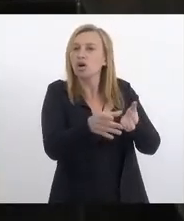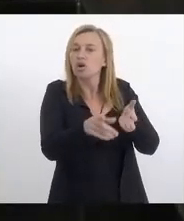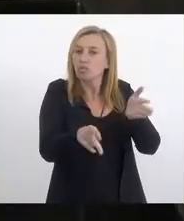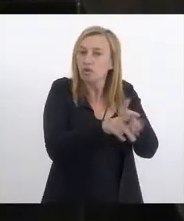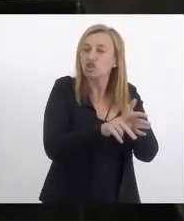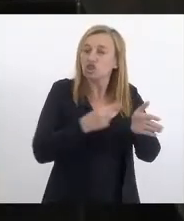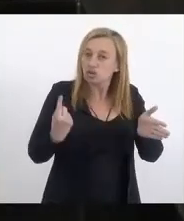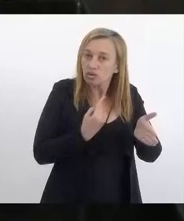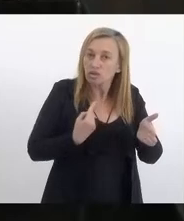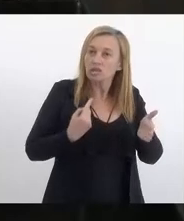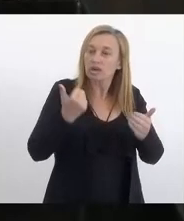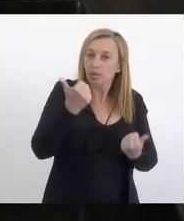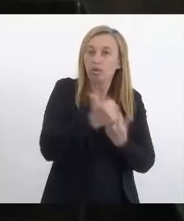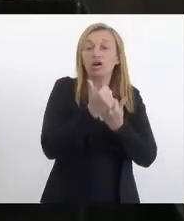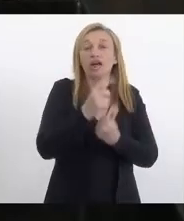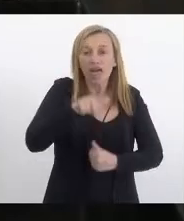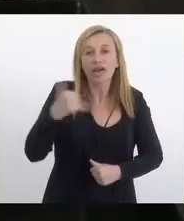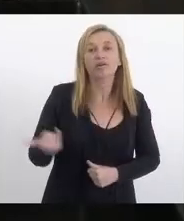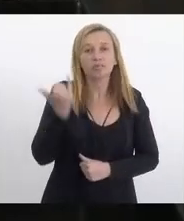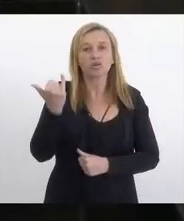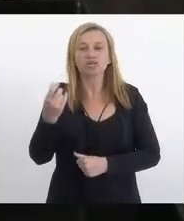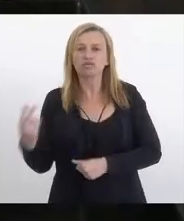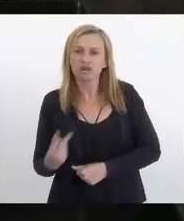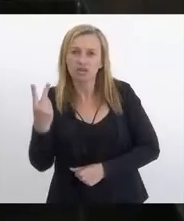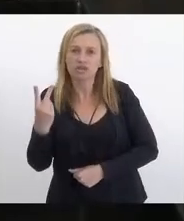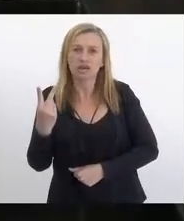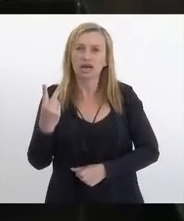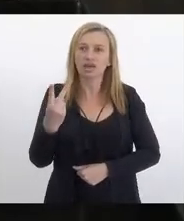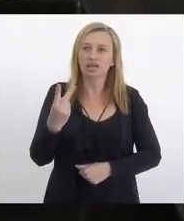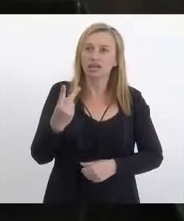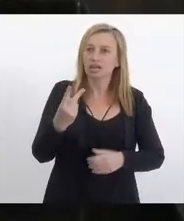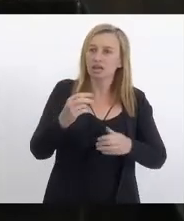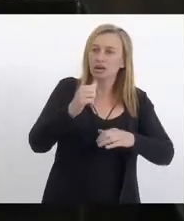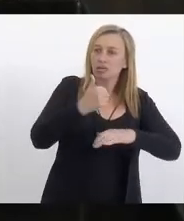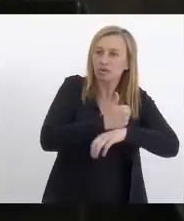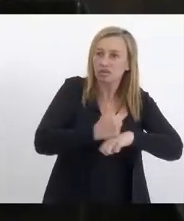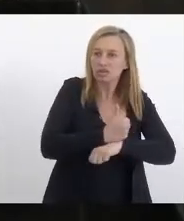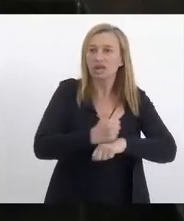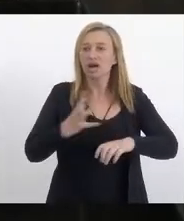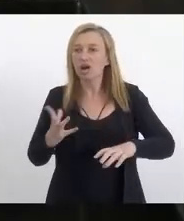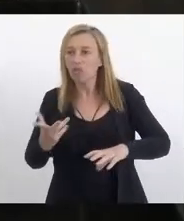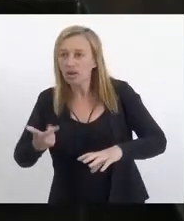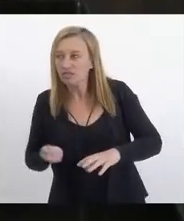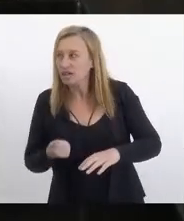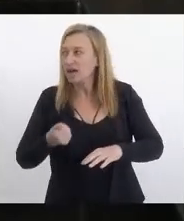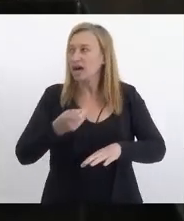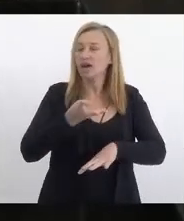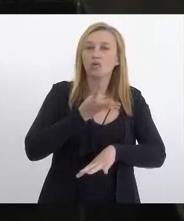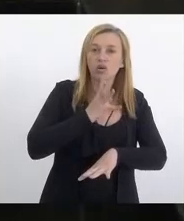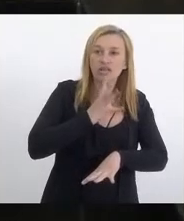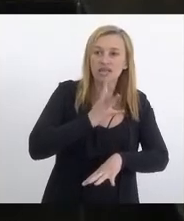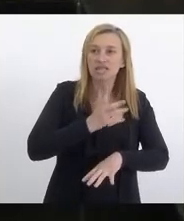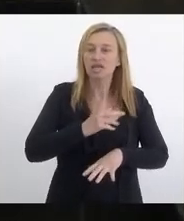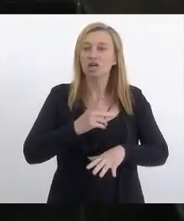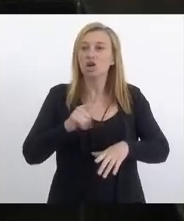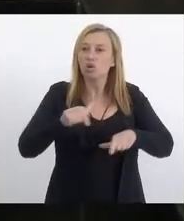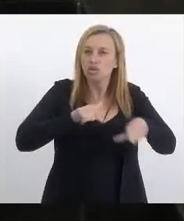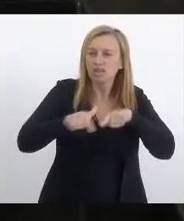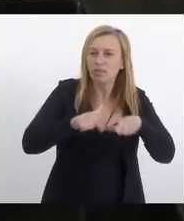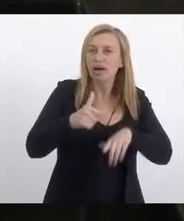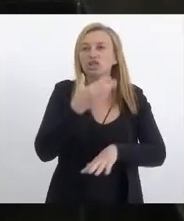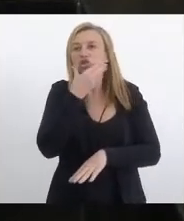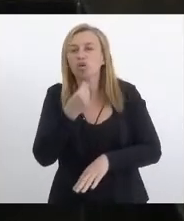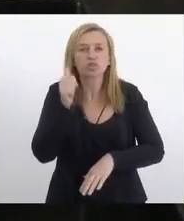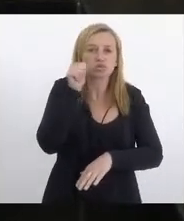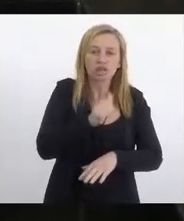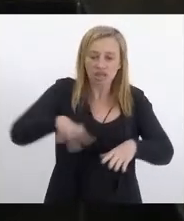nós apoiamos, que é muito importante valorizar, profissionalizar, qualificar, reconhecer o trabalho de homens e